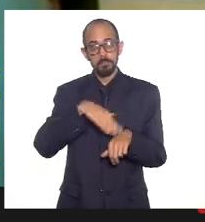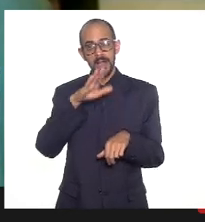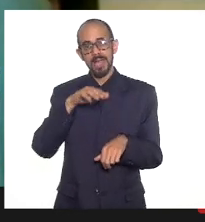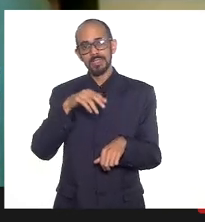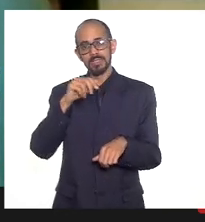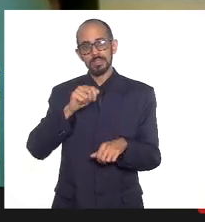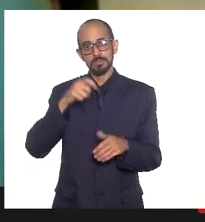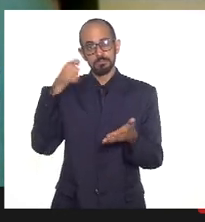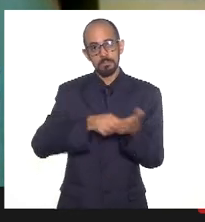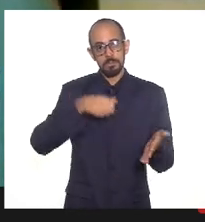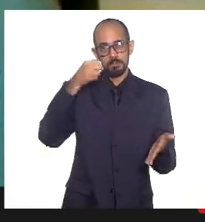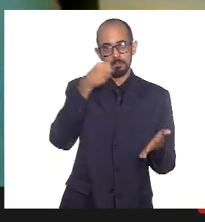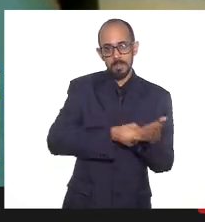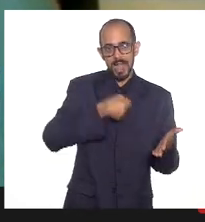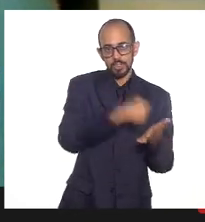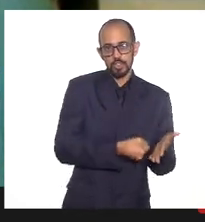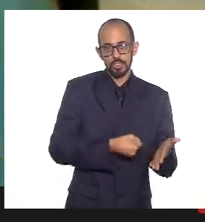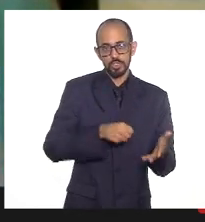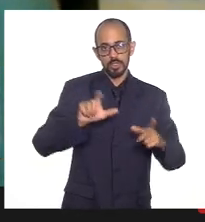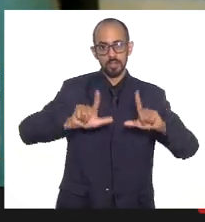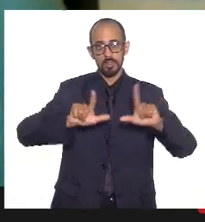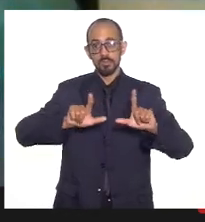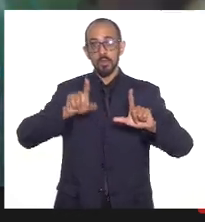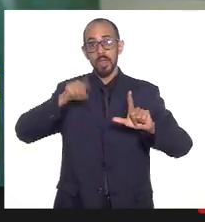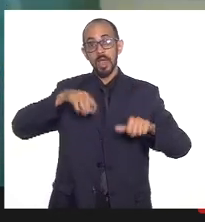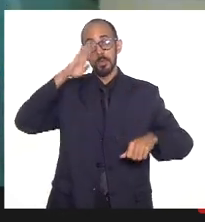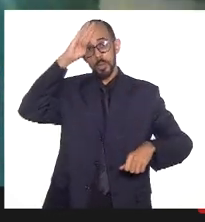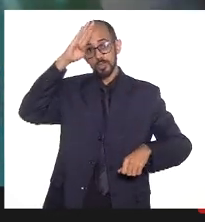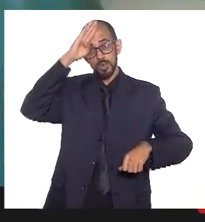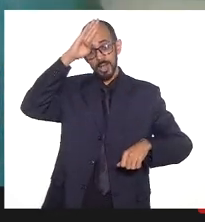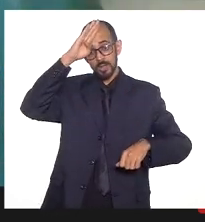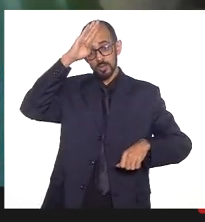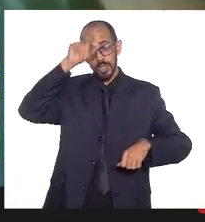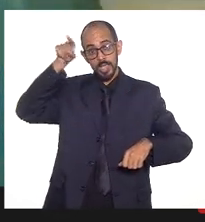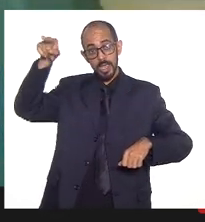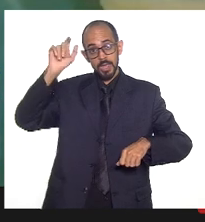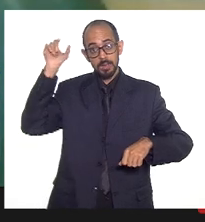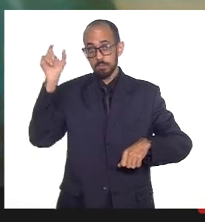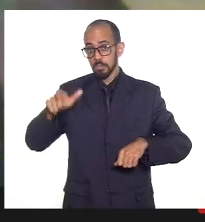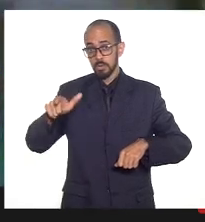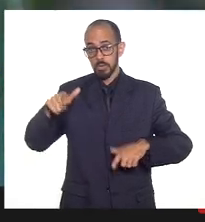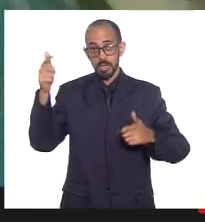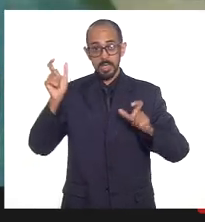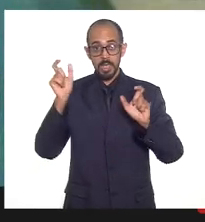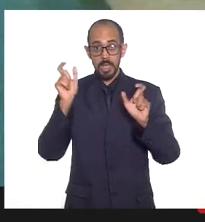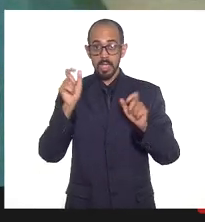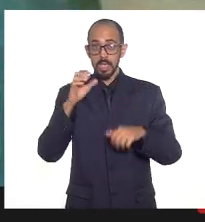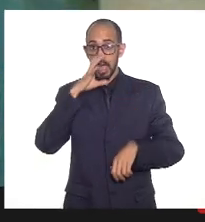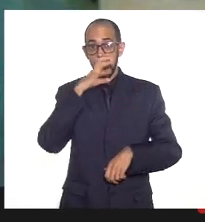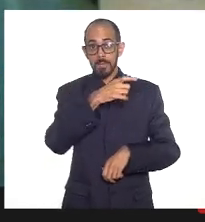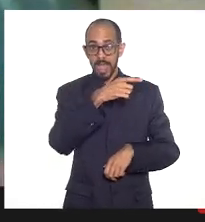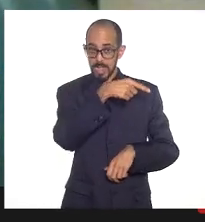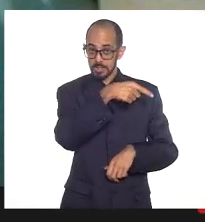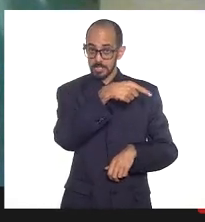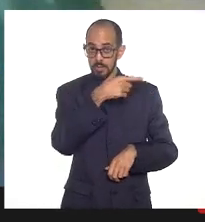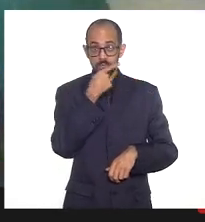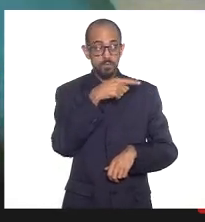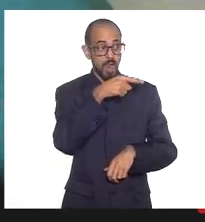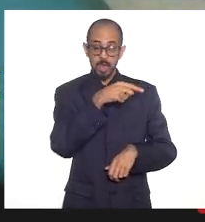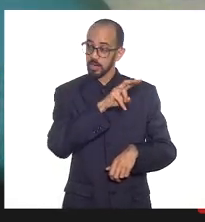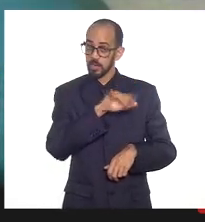principal inimigo, que é o Bolsonaro. Hoje, o Bolsonaro xinga a mídia, ameaça não renovar os contratos.